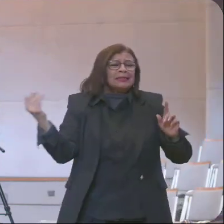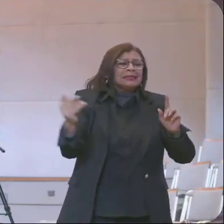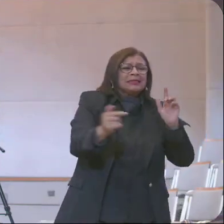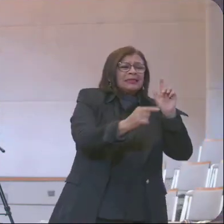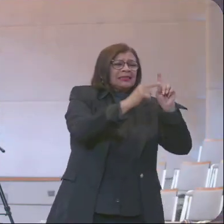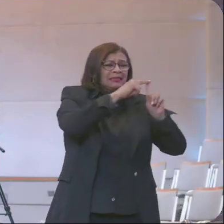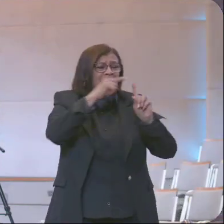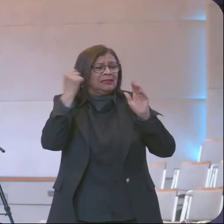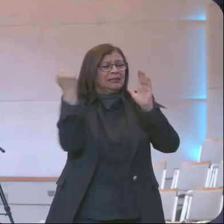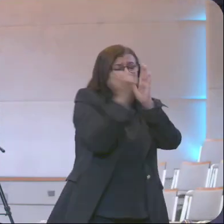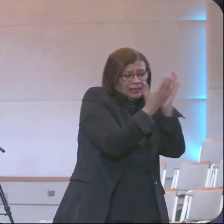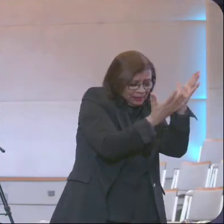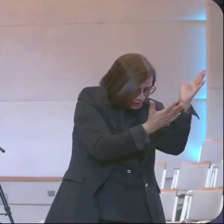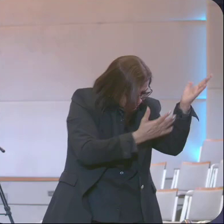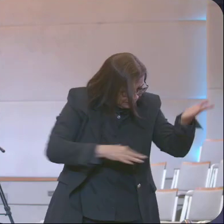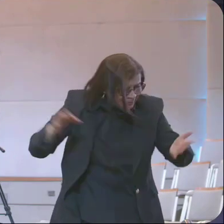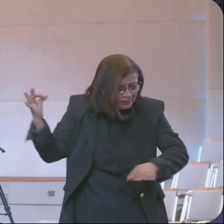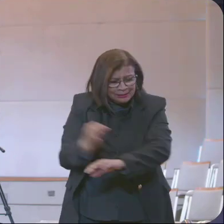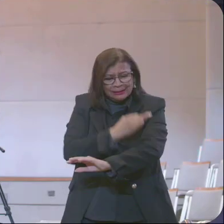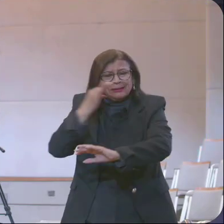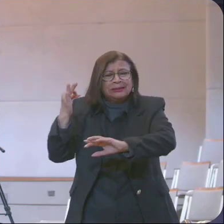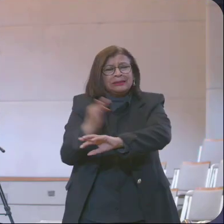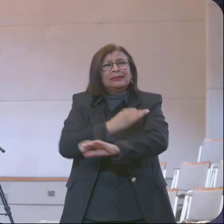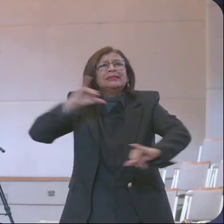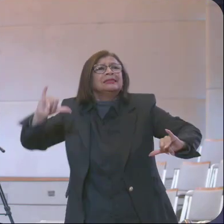lugar e suportou minha dor.